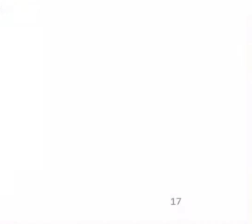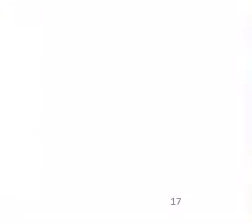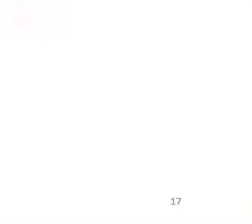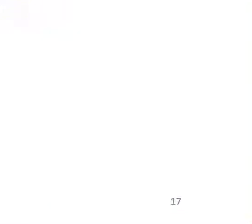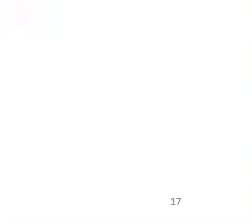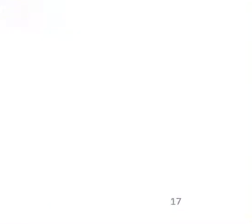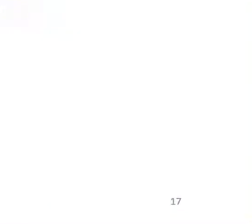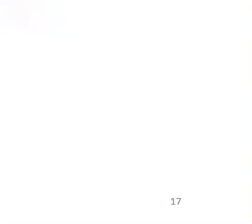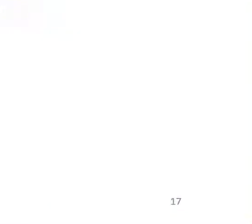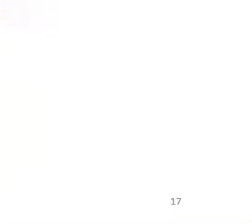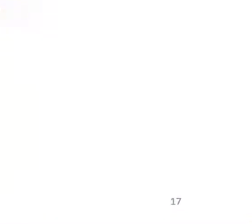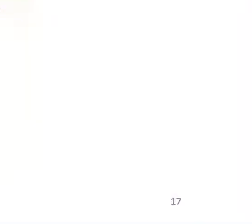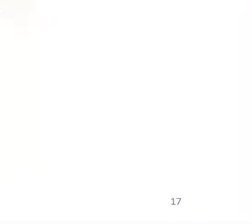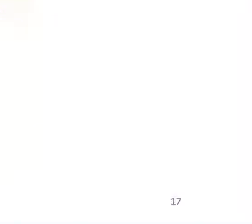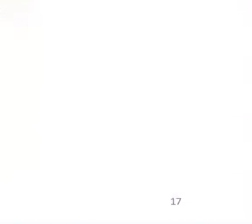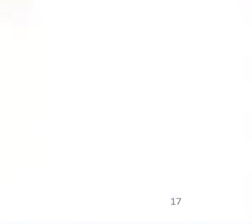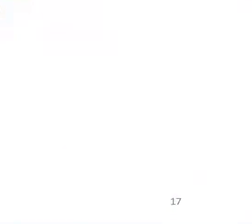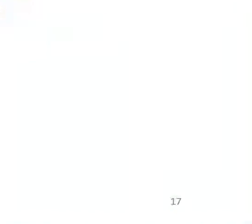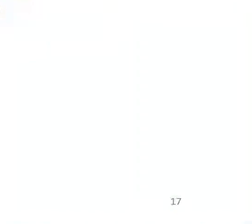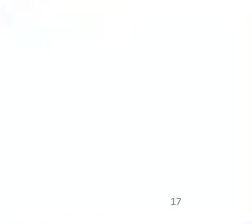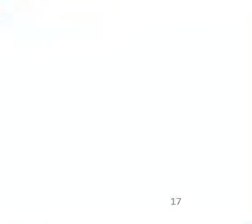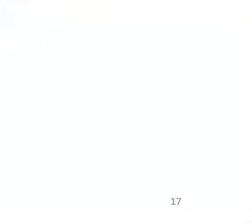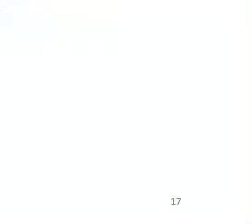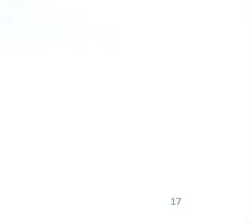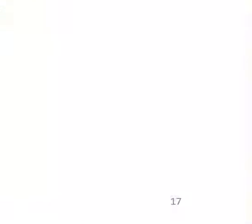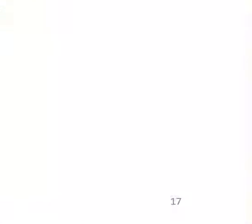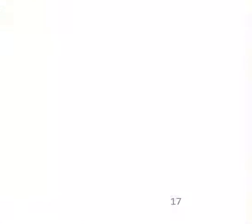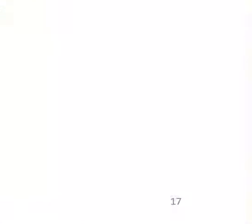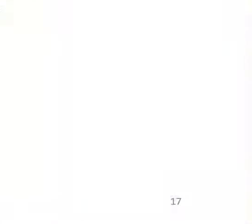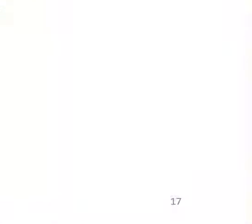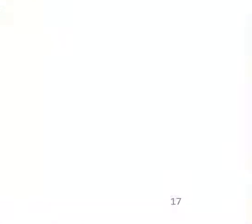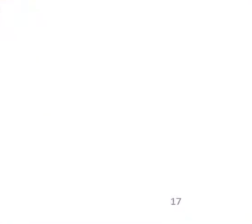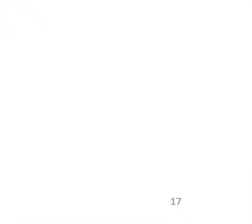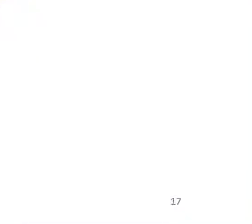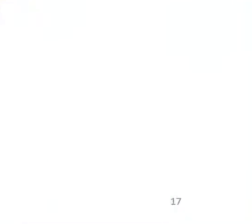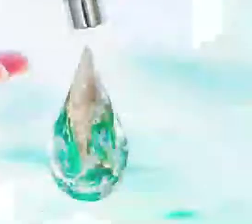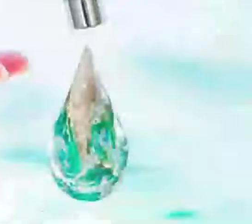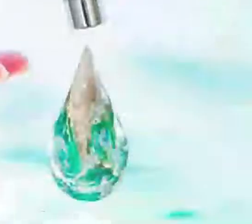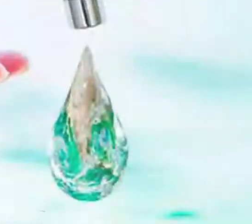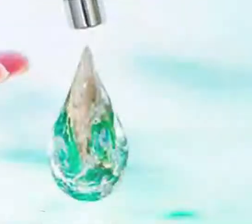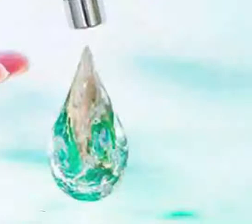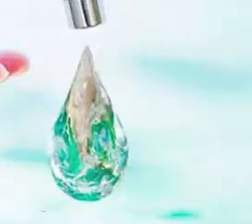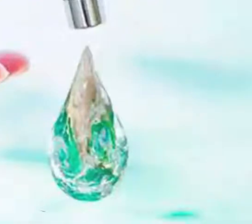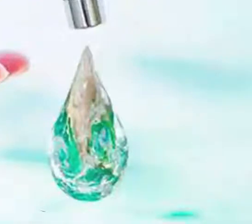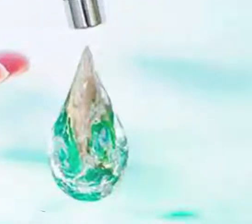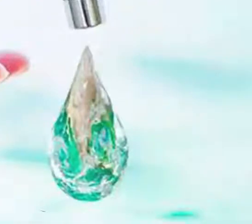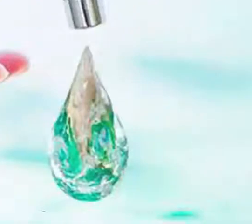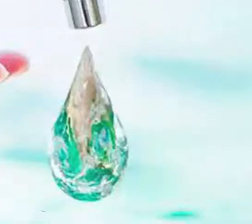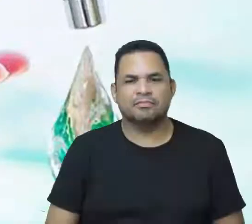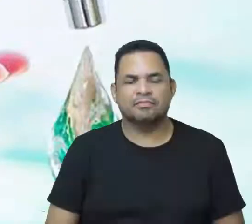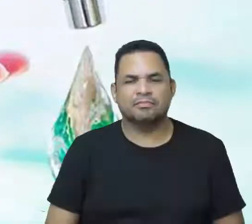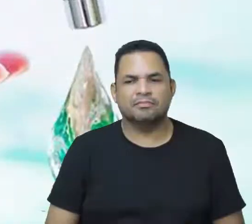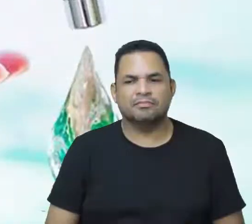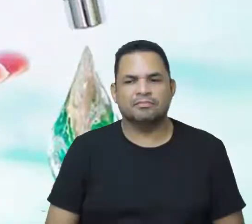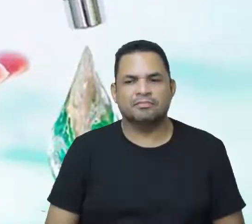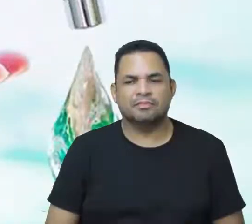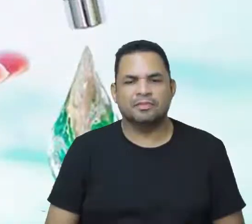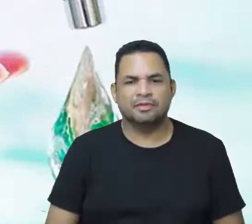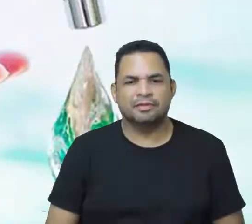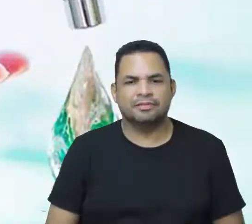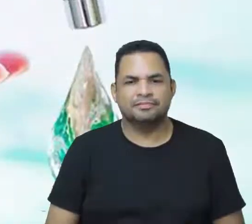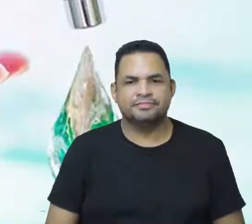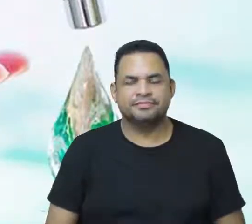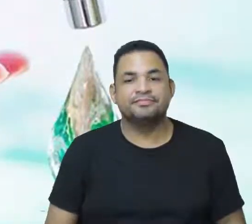Agora, vem para cá, vem comigo agora. Agora chegou num ponto excelente.